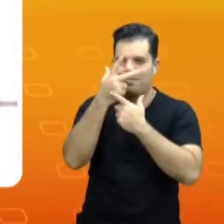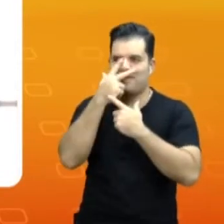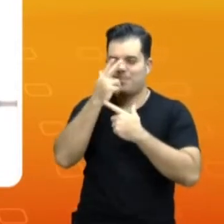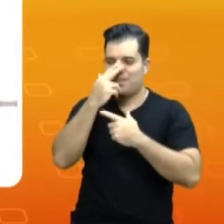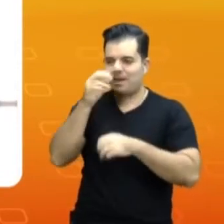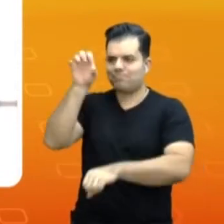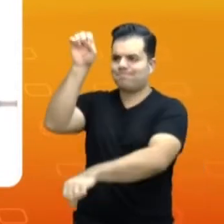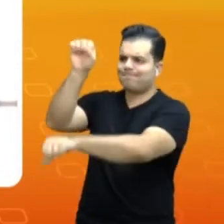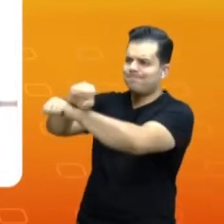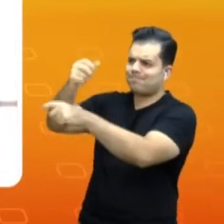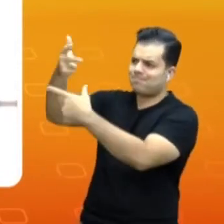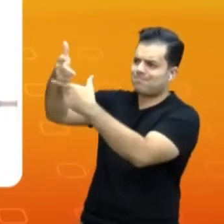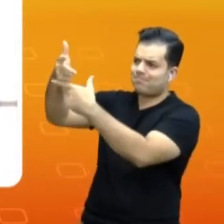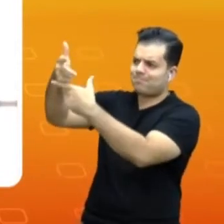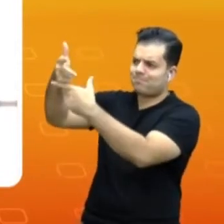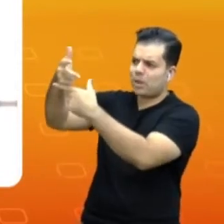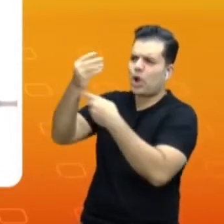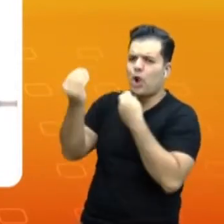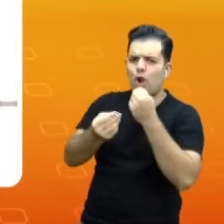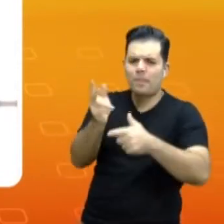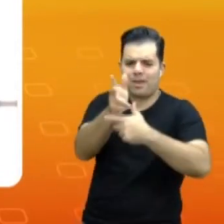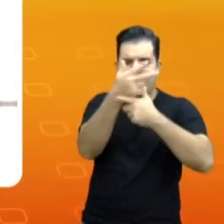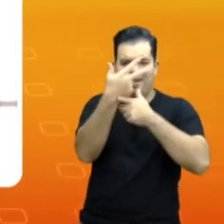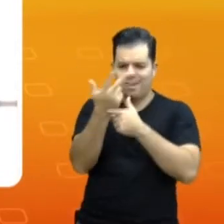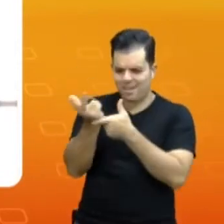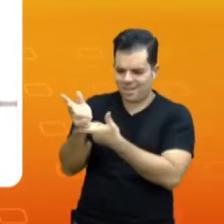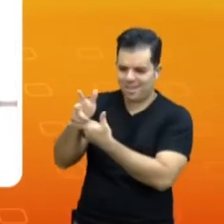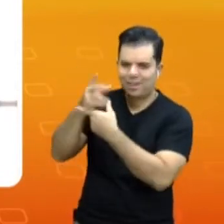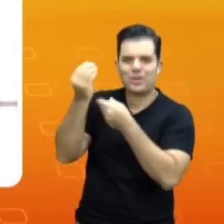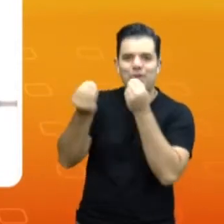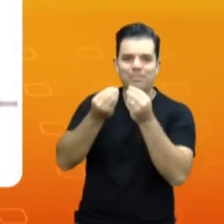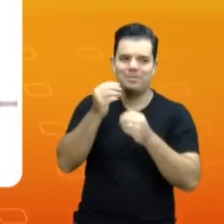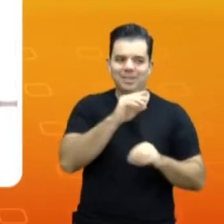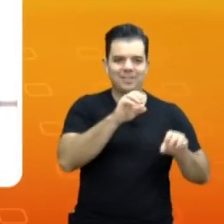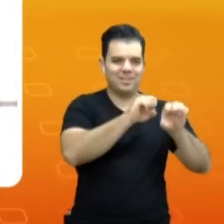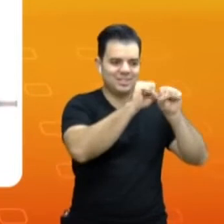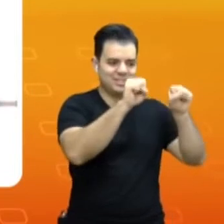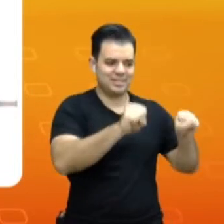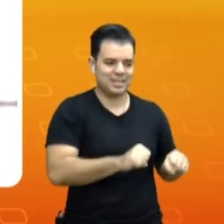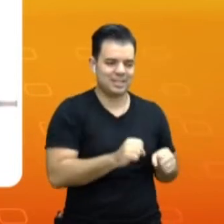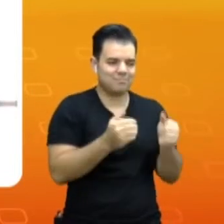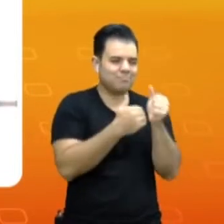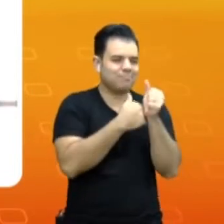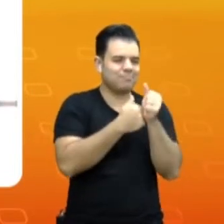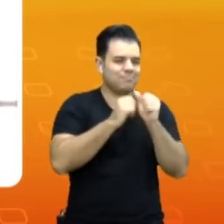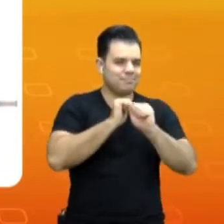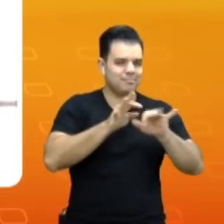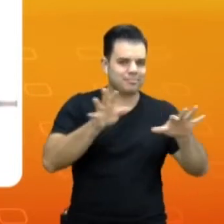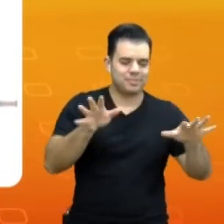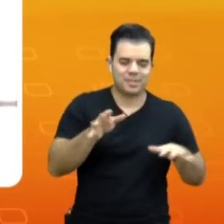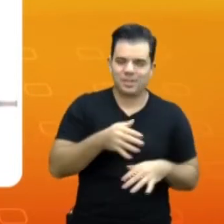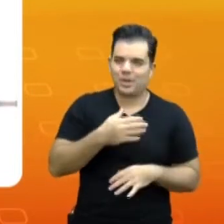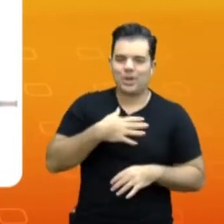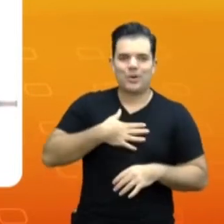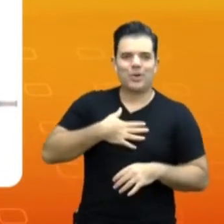né. E foi fantástico, assim, a gente teve para também, né,